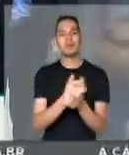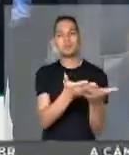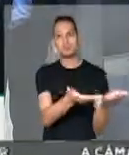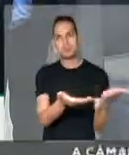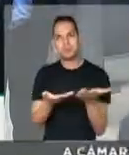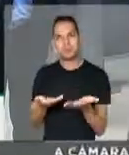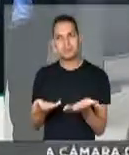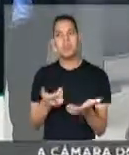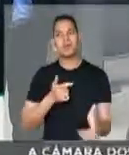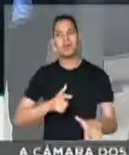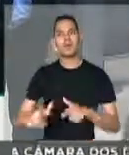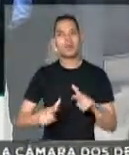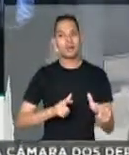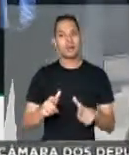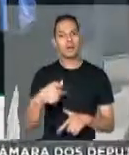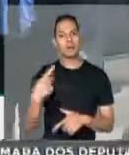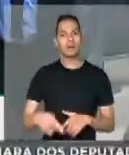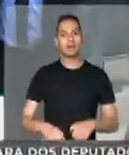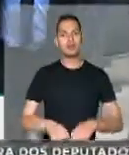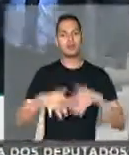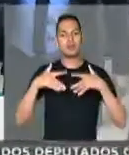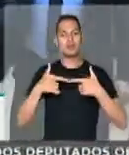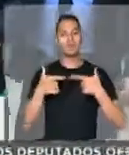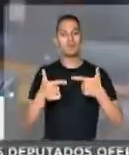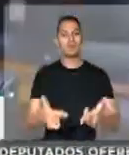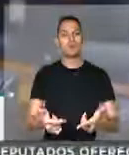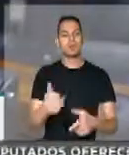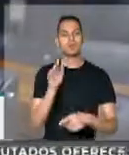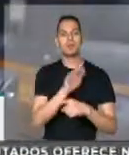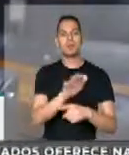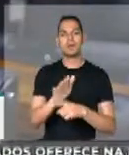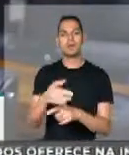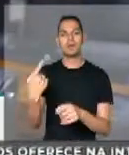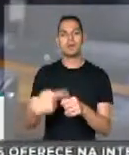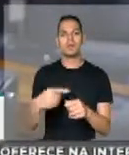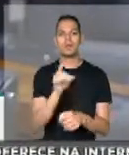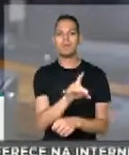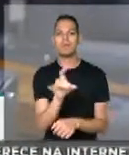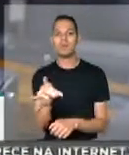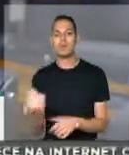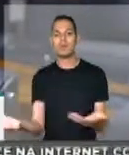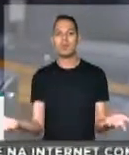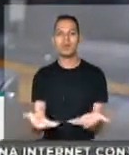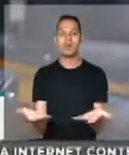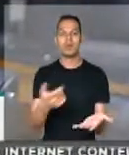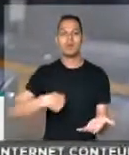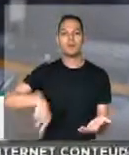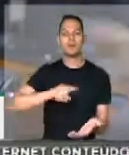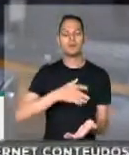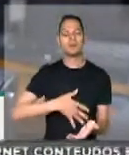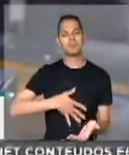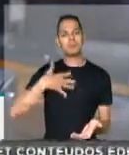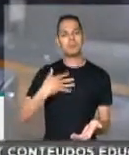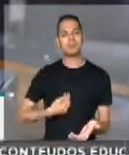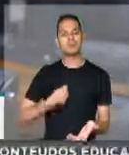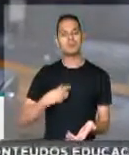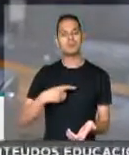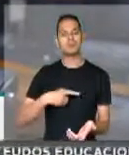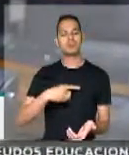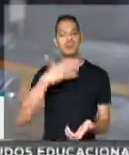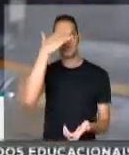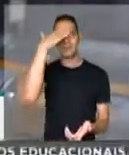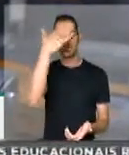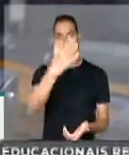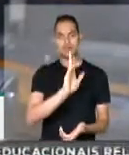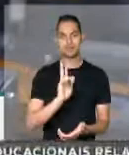que vieram a trabalho, né, lutando pelos benefícios da sua cidade, e hoje nos dão o prazer de estar aqui. Agradeço a deferência